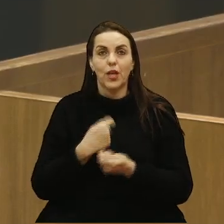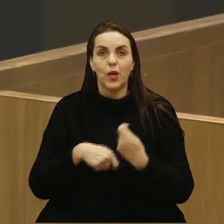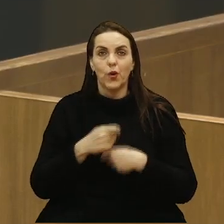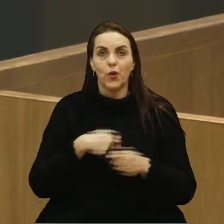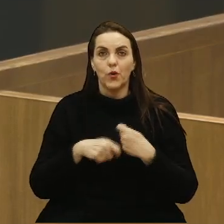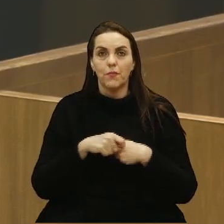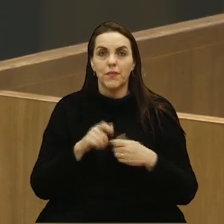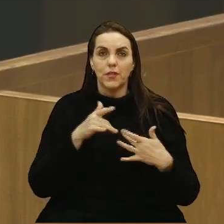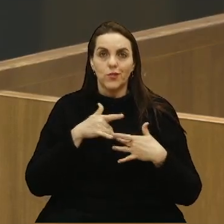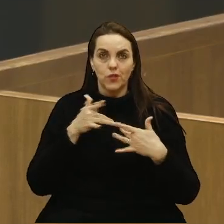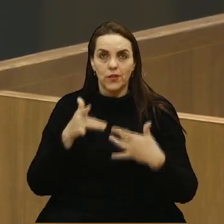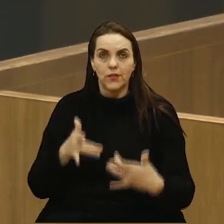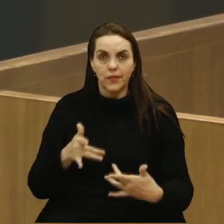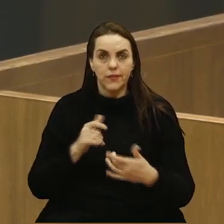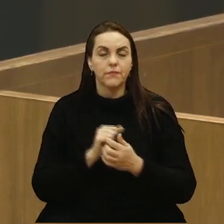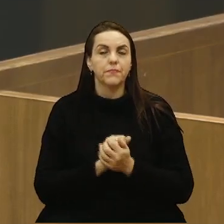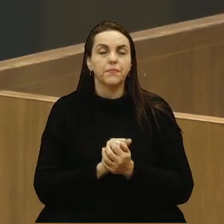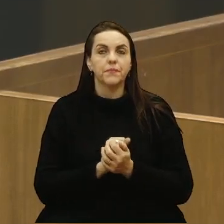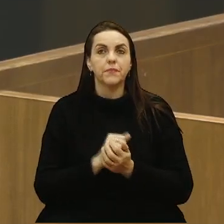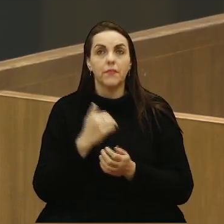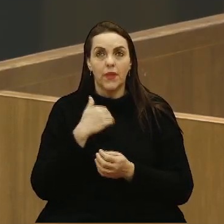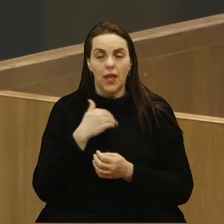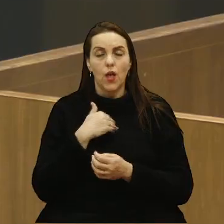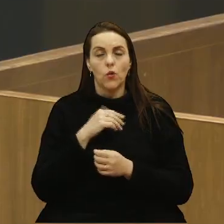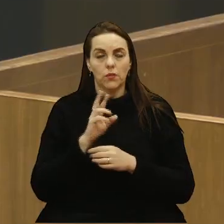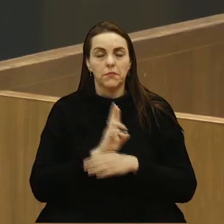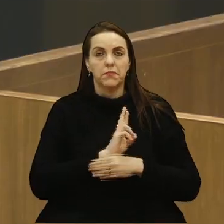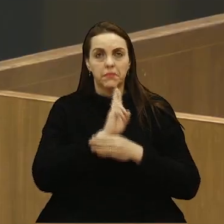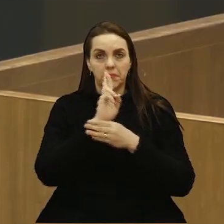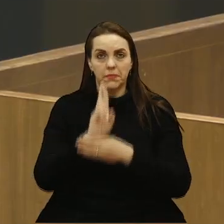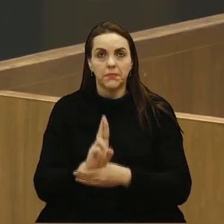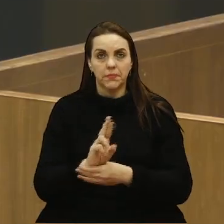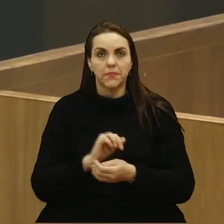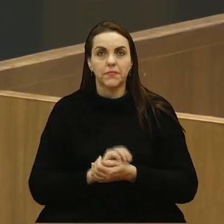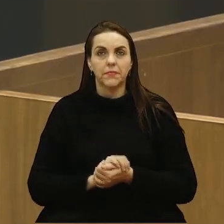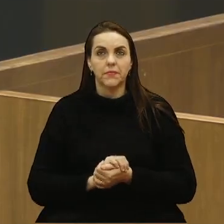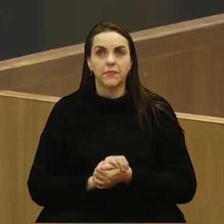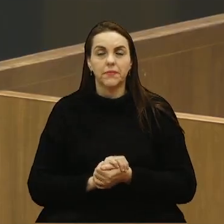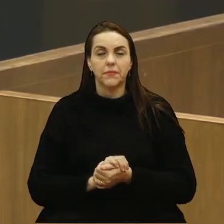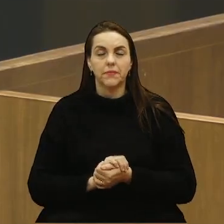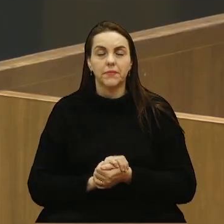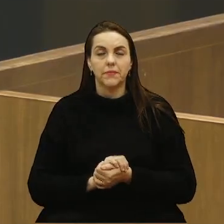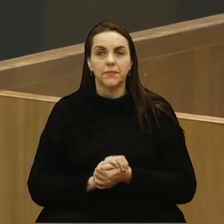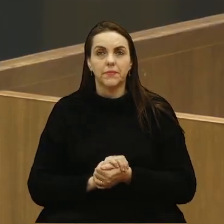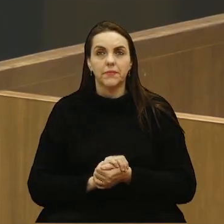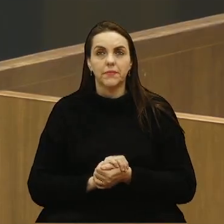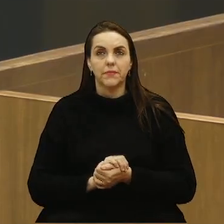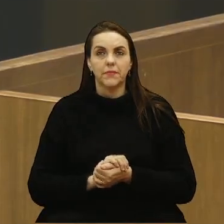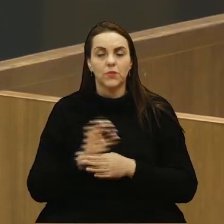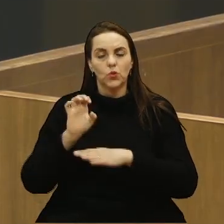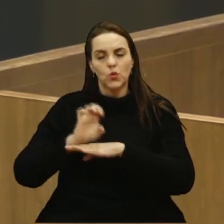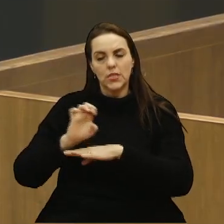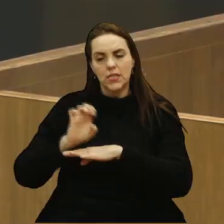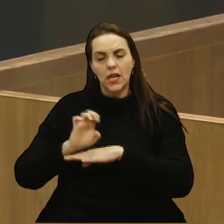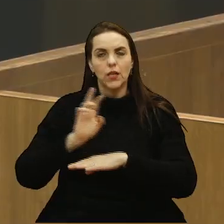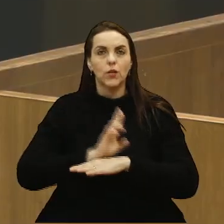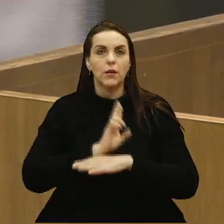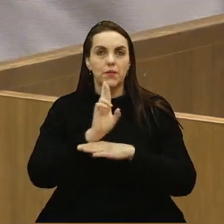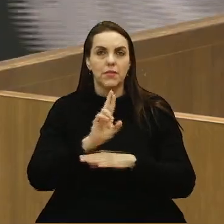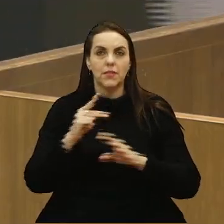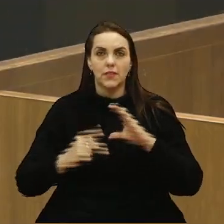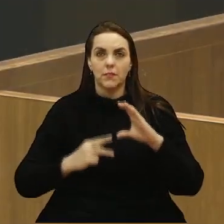eu estava delegada, né, como representante do Estado, representante da